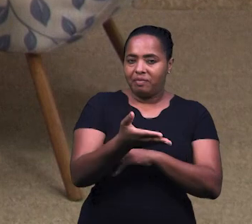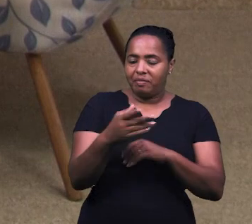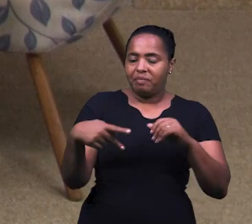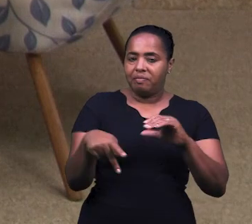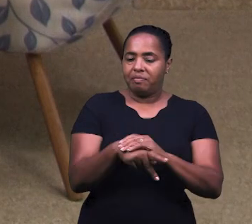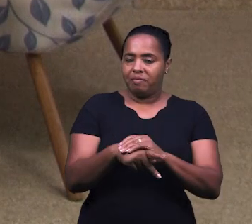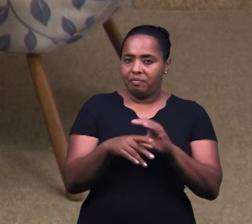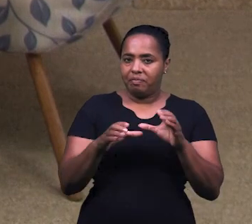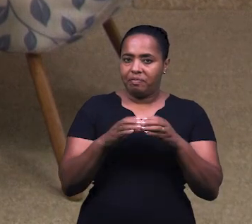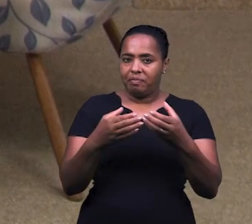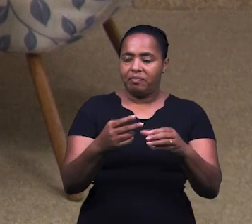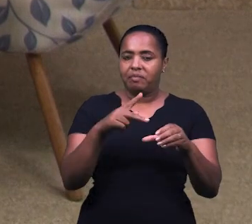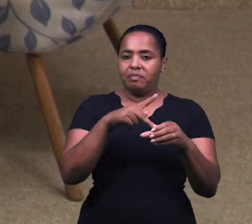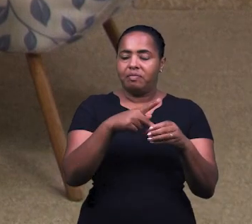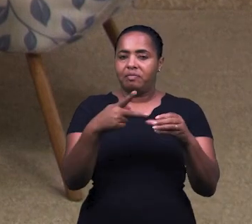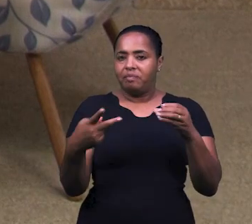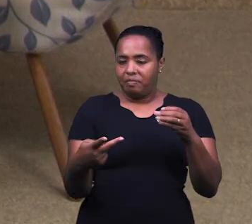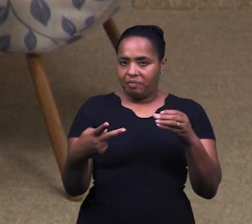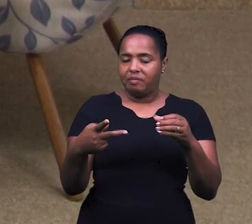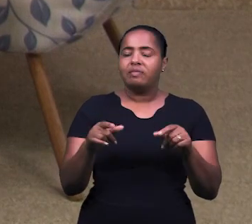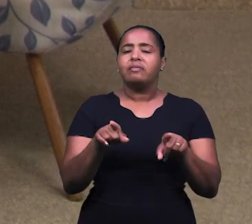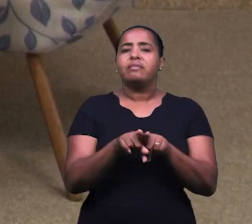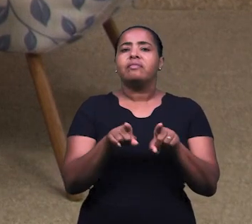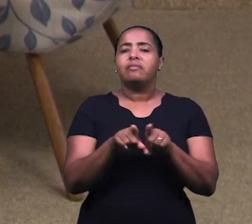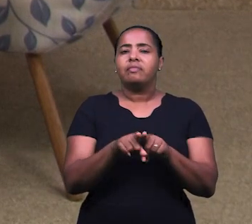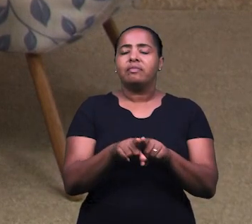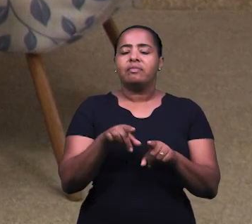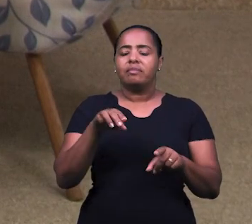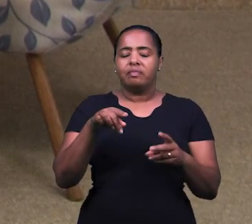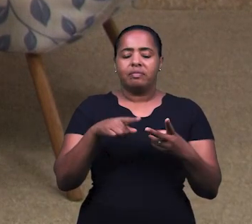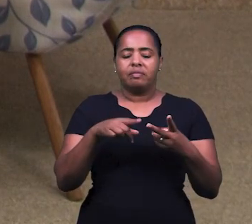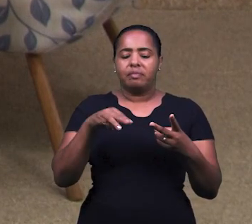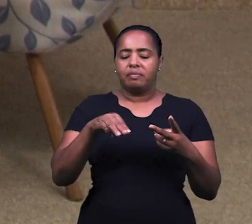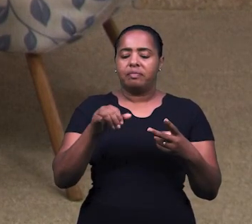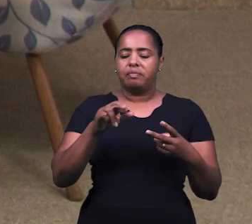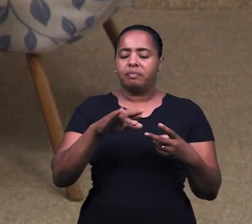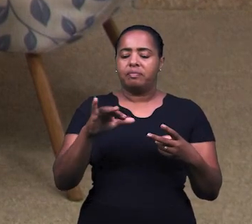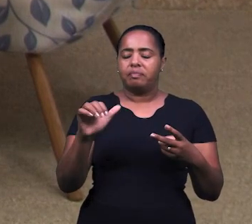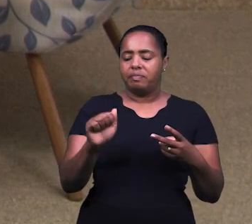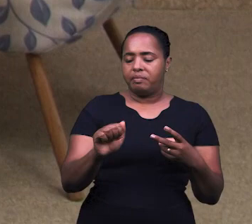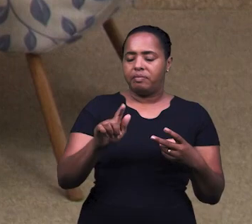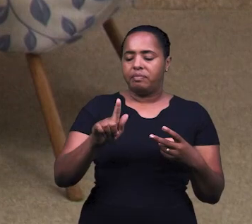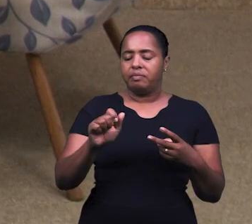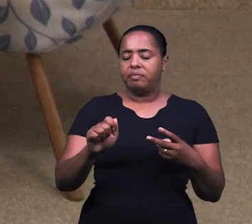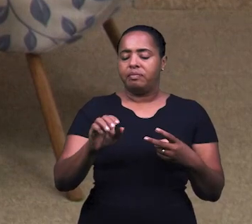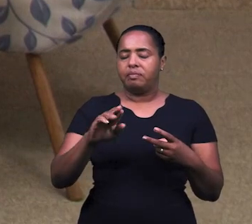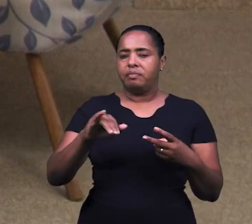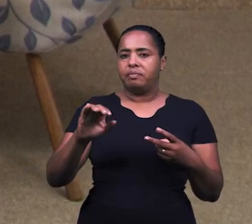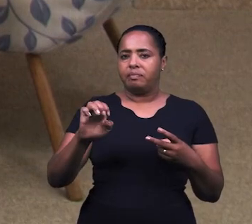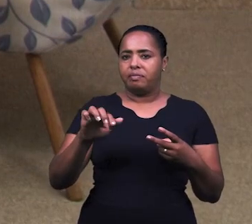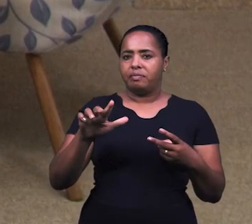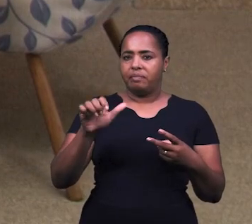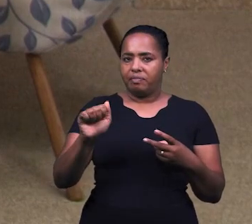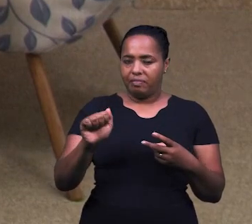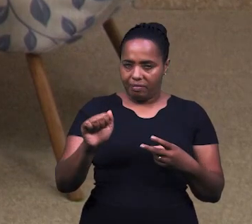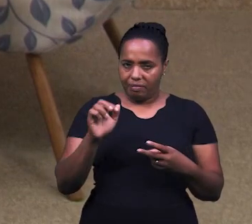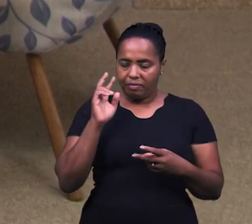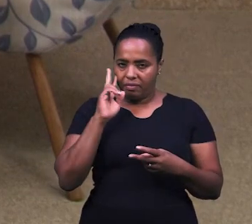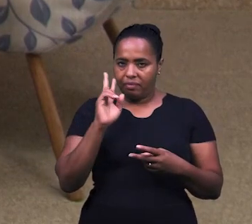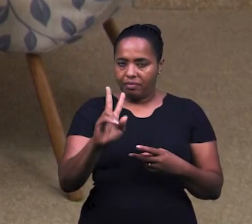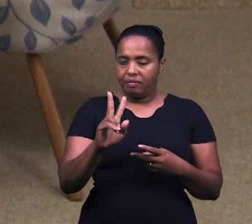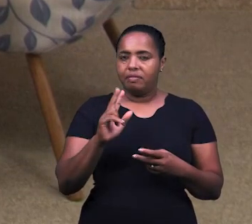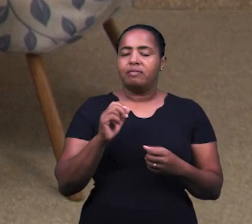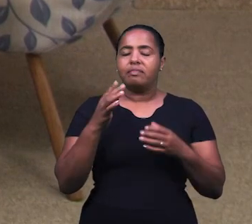que fazem parte deste grupo, e da jovem Maria Eduarda Gabriel, de Jaguará Sul, Minas Gerais. Vamos